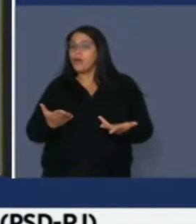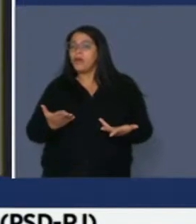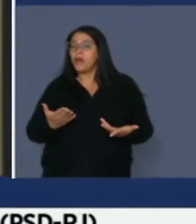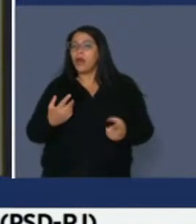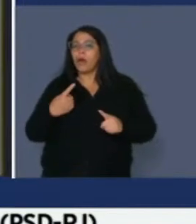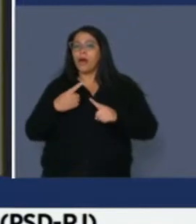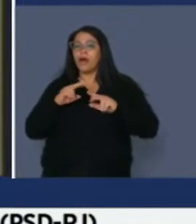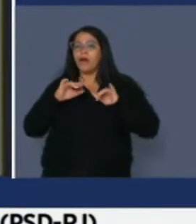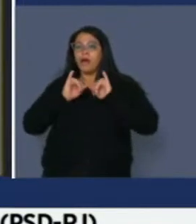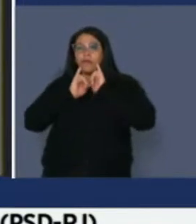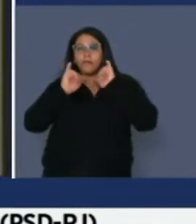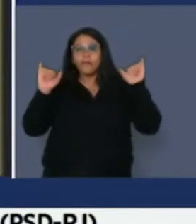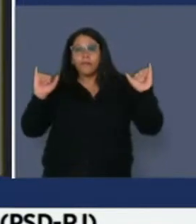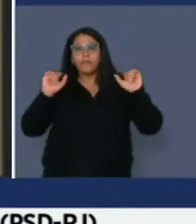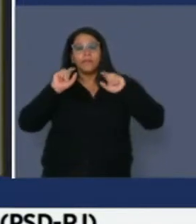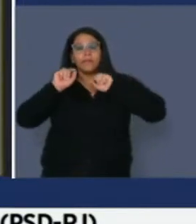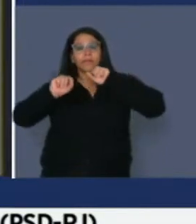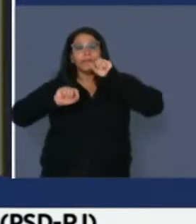dizendo: